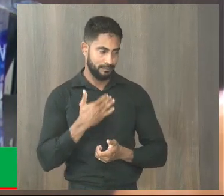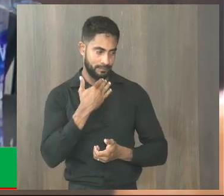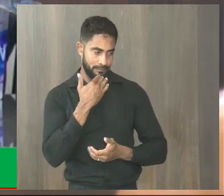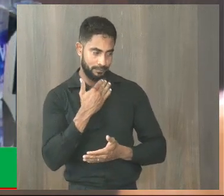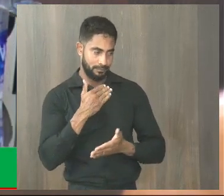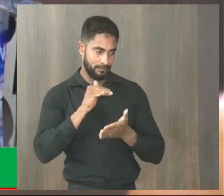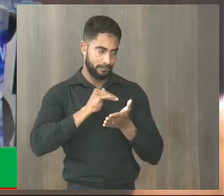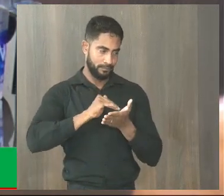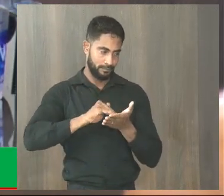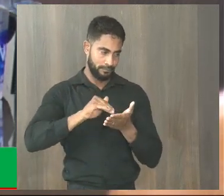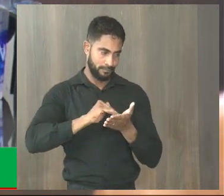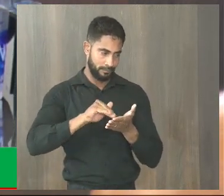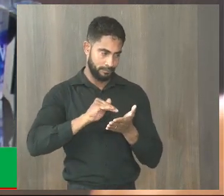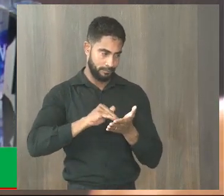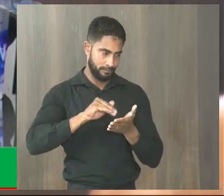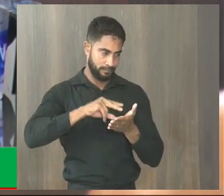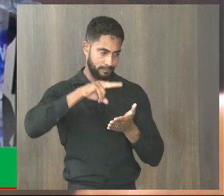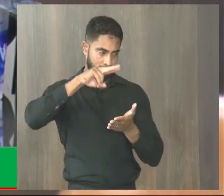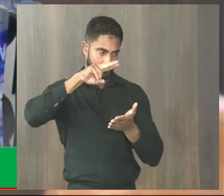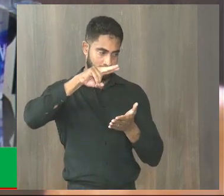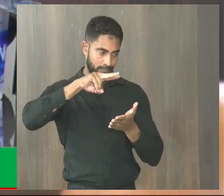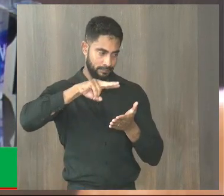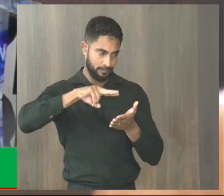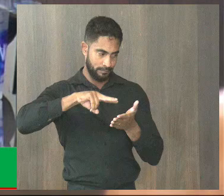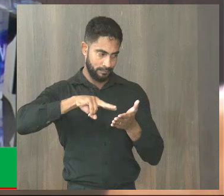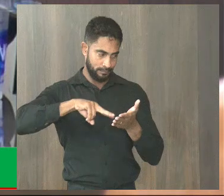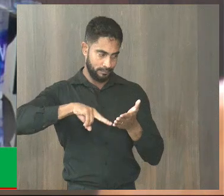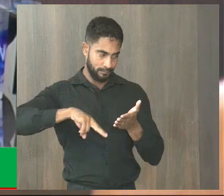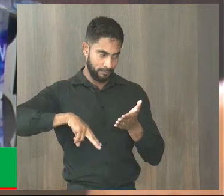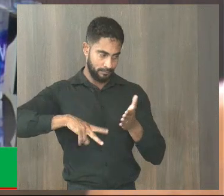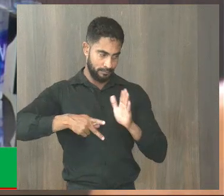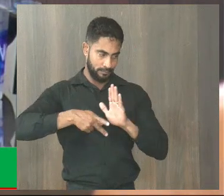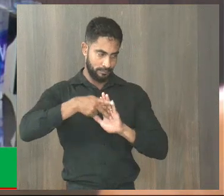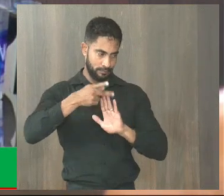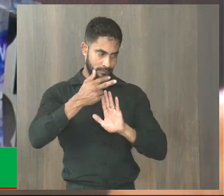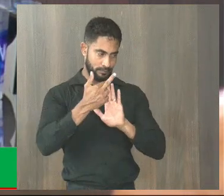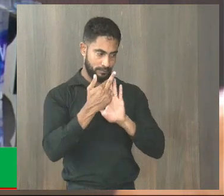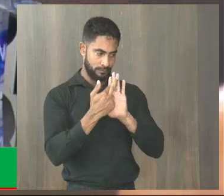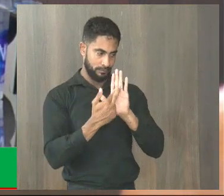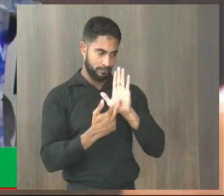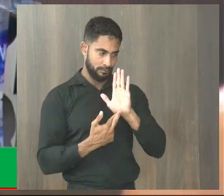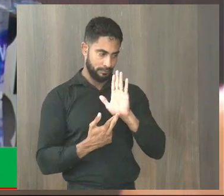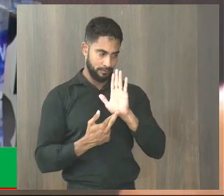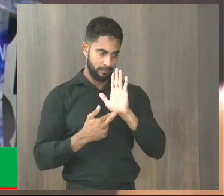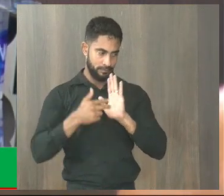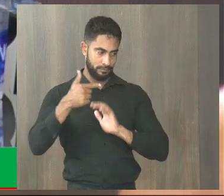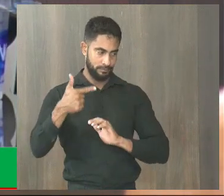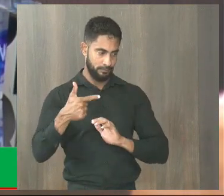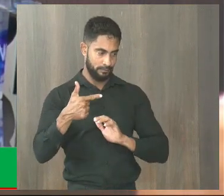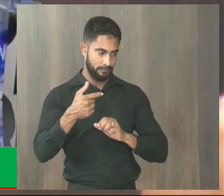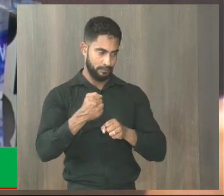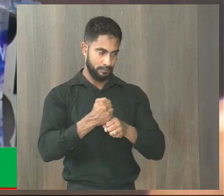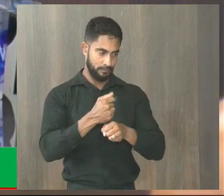Solicito, então, ao senhor secretário que faça a leitura do projeto de resolução